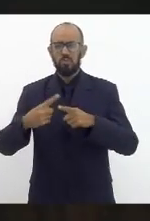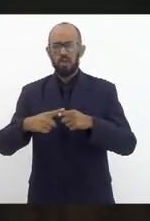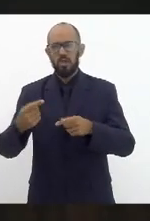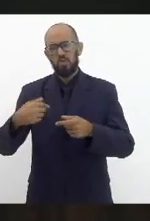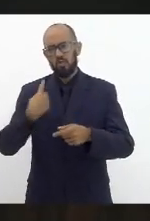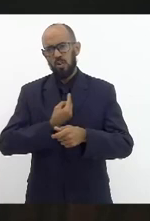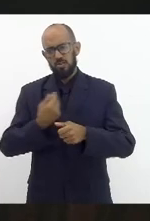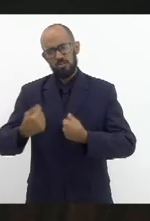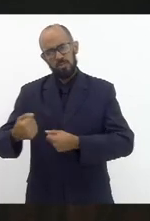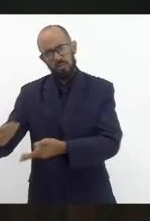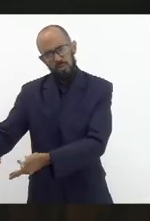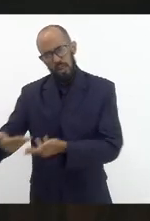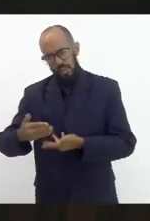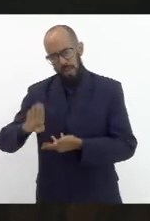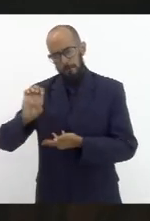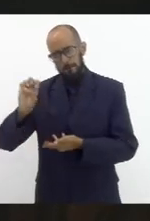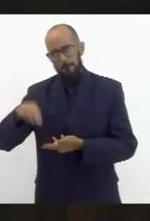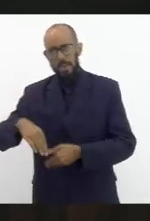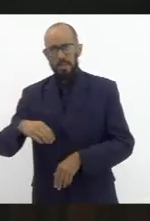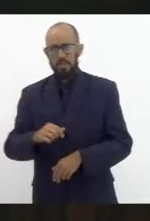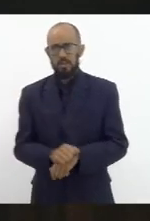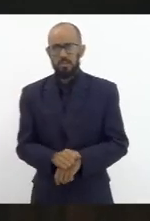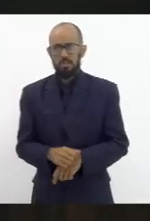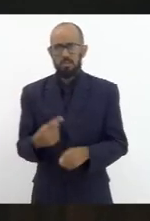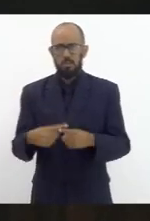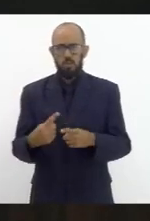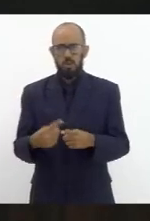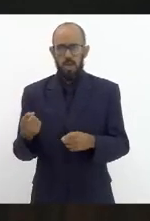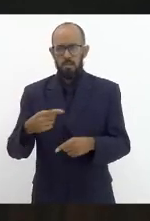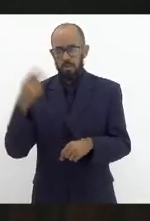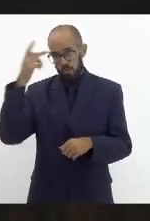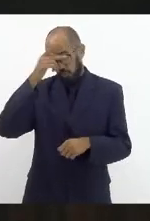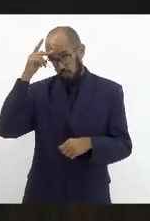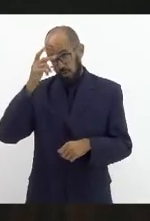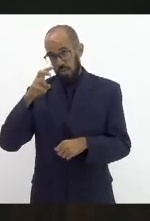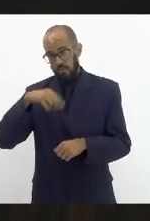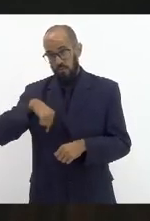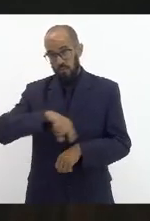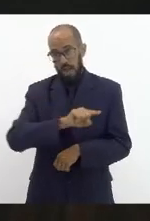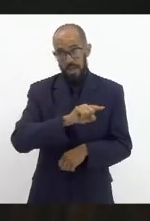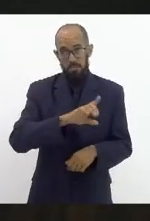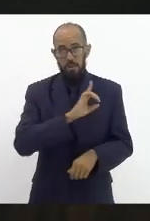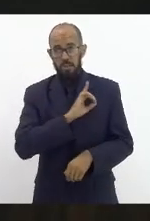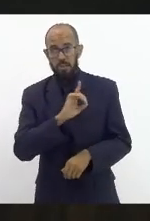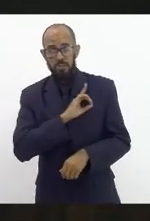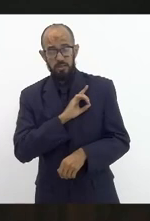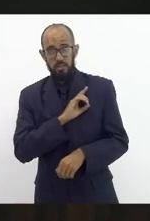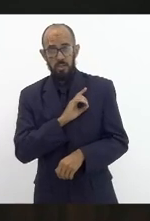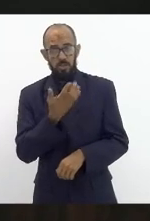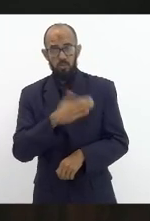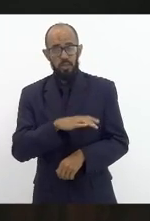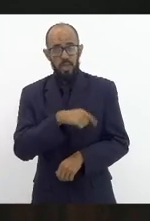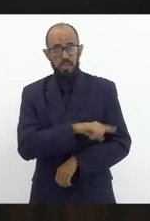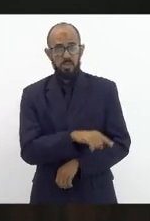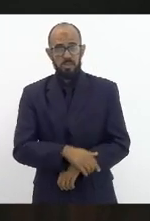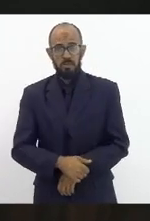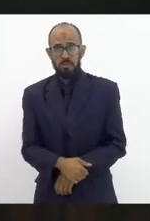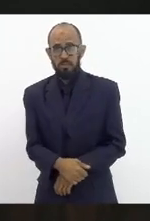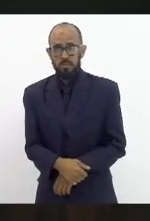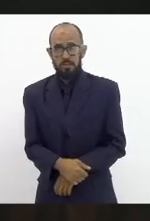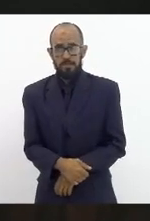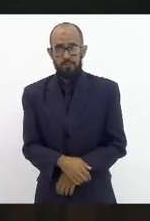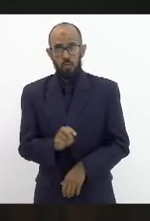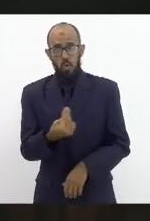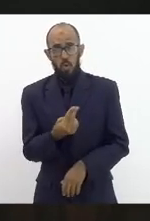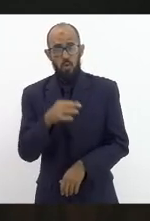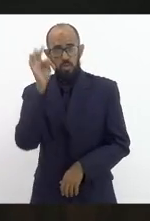bem. Porque o cara que vai numa delegacia, eu já vou acabar, o cara que vai numa delegacia, ele não quer ir. Ou o cara é